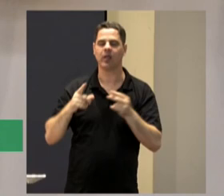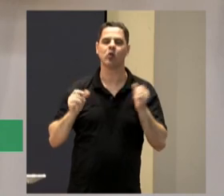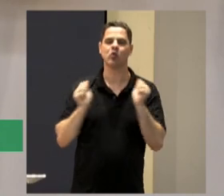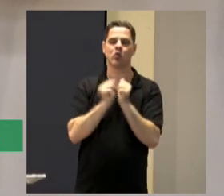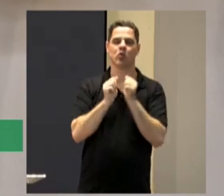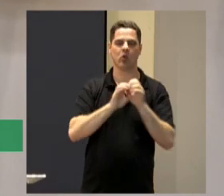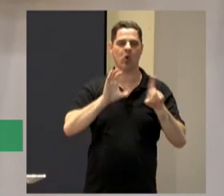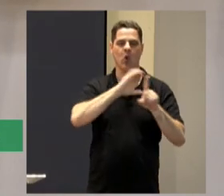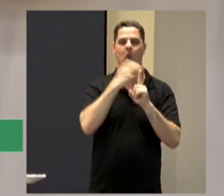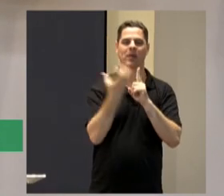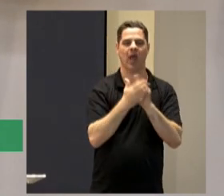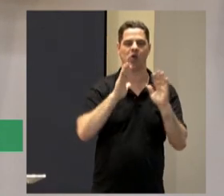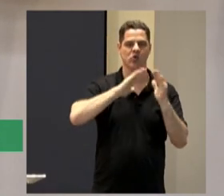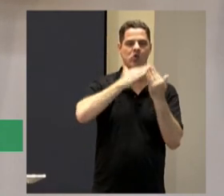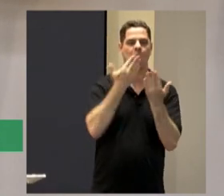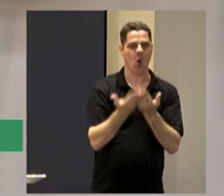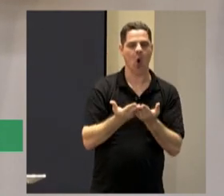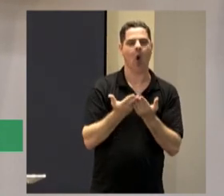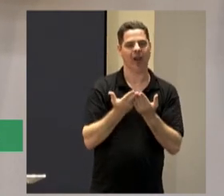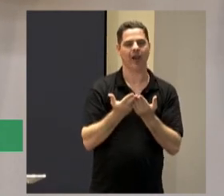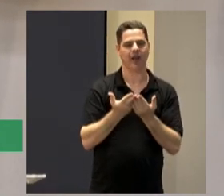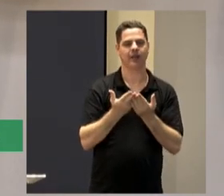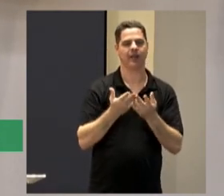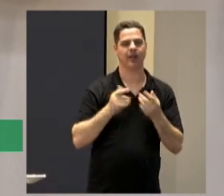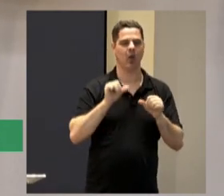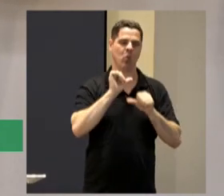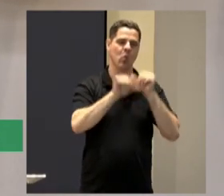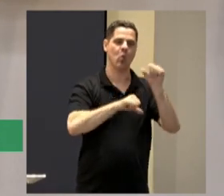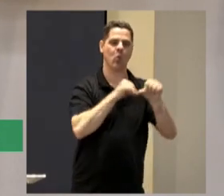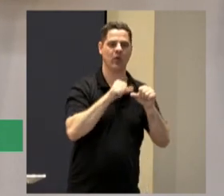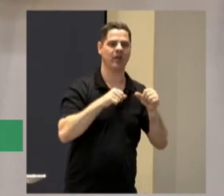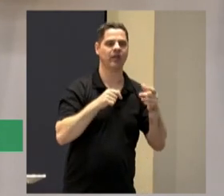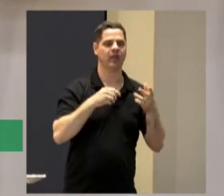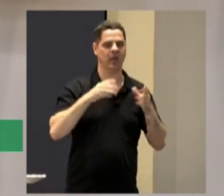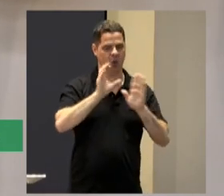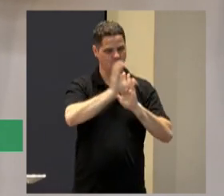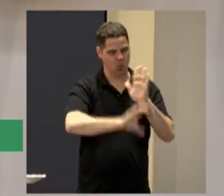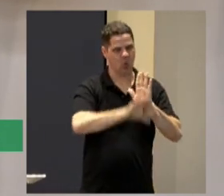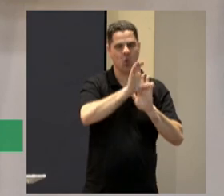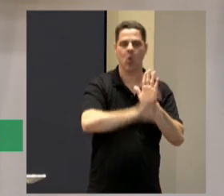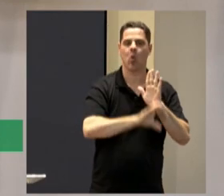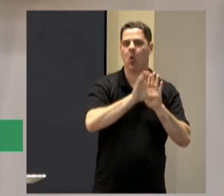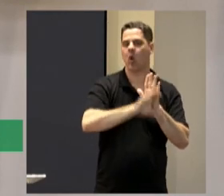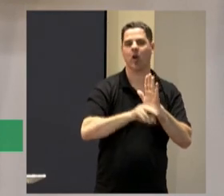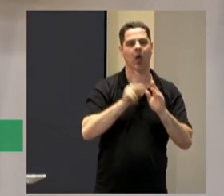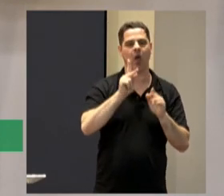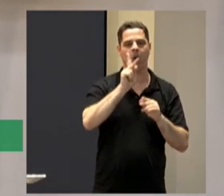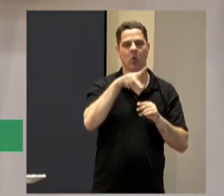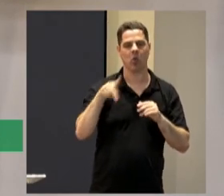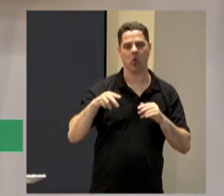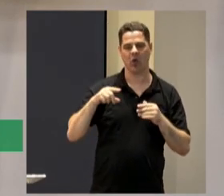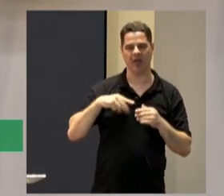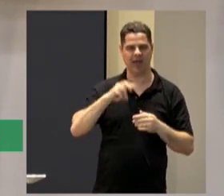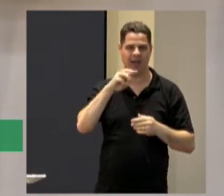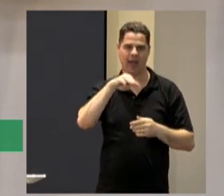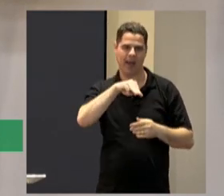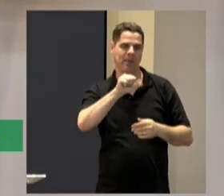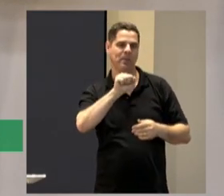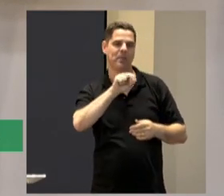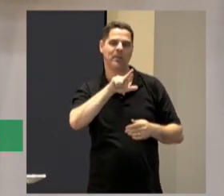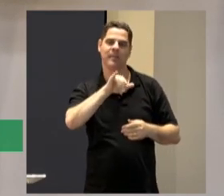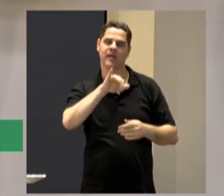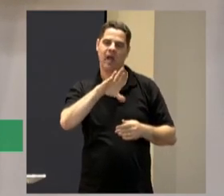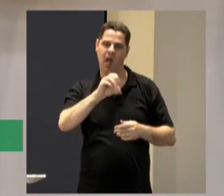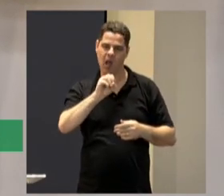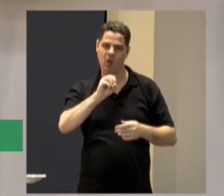dessa comunidade escolar mesmo, né? Porque é uma alteração muito profunda no currículo. O professor Márcio de Souza falou sobre utopia e, quando